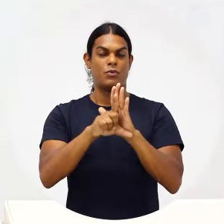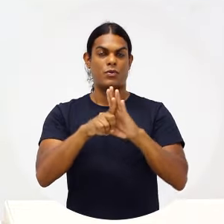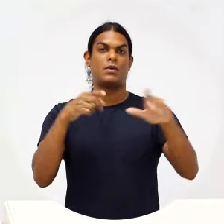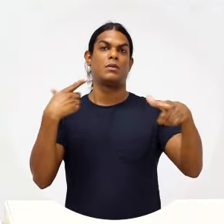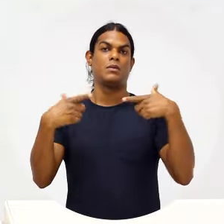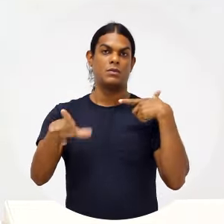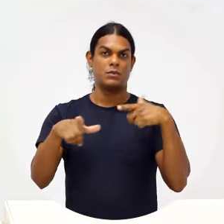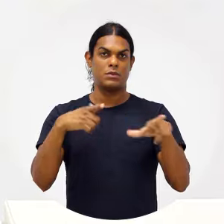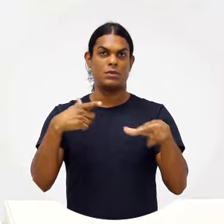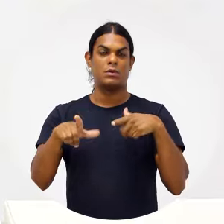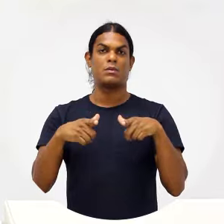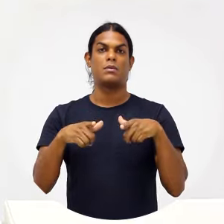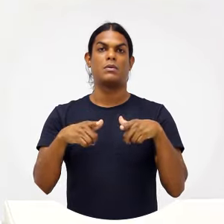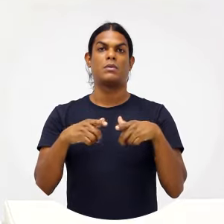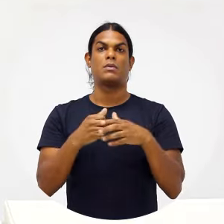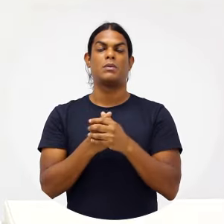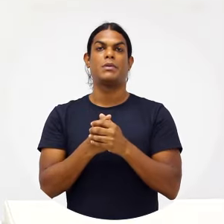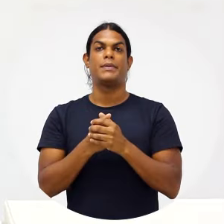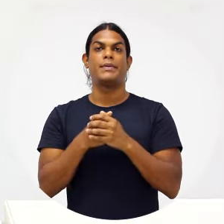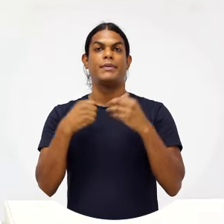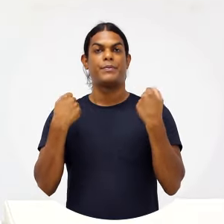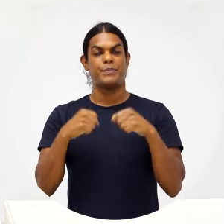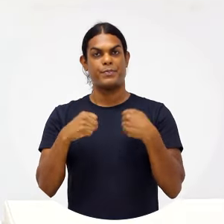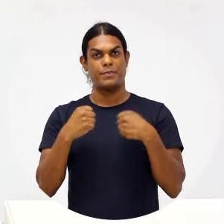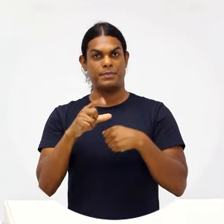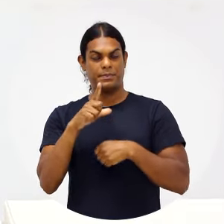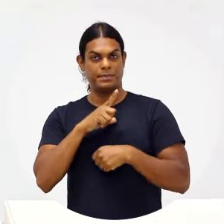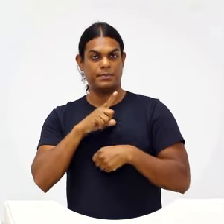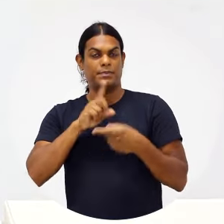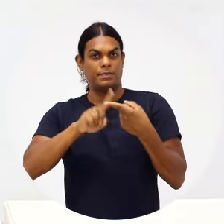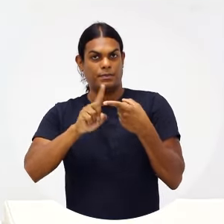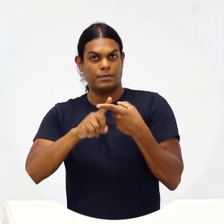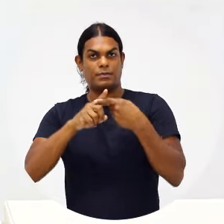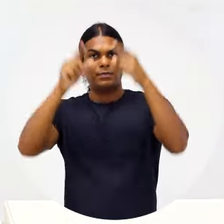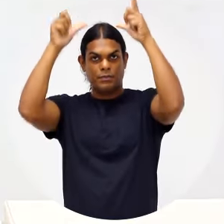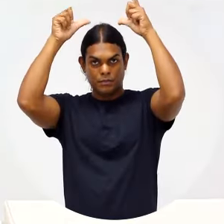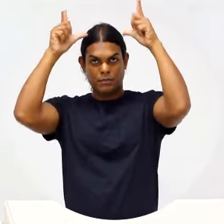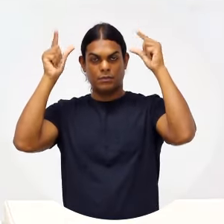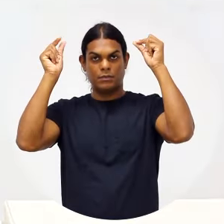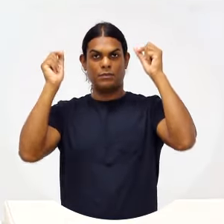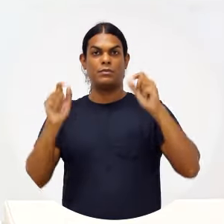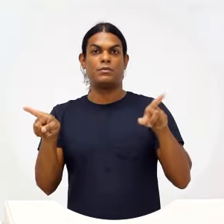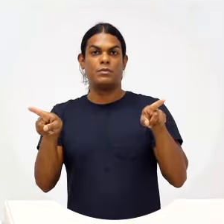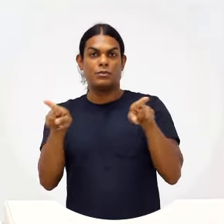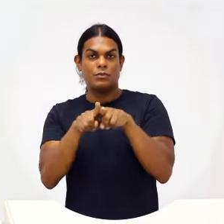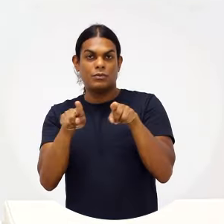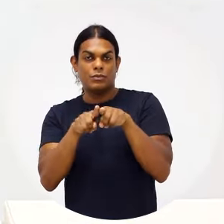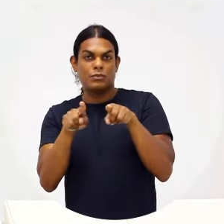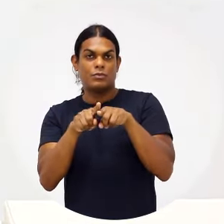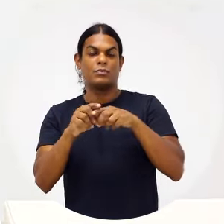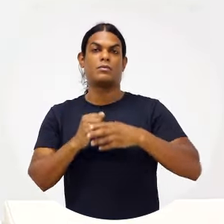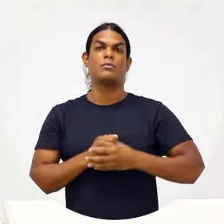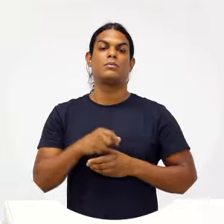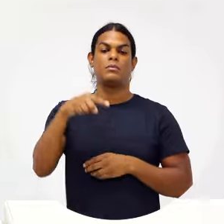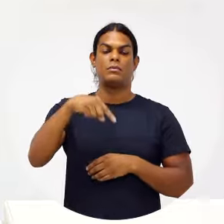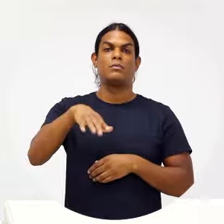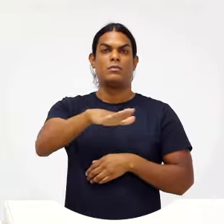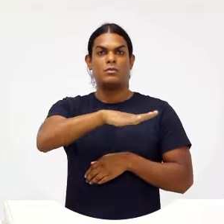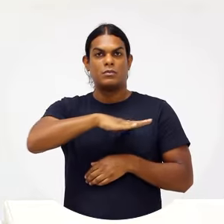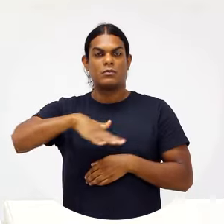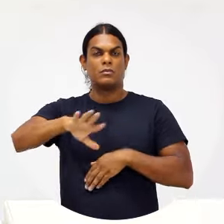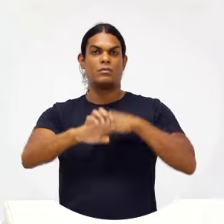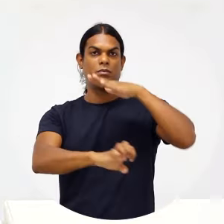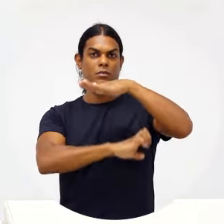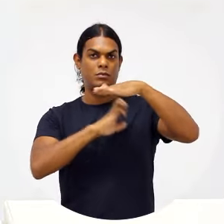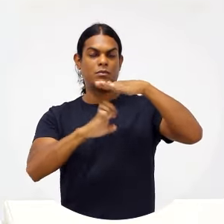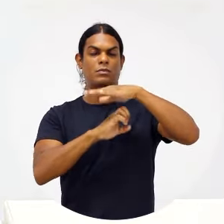acordo com sua lei do exercício profissional, é preciso que tenha também o enfermeiro nesse ambiente.